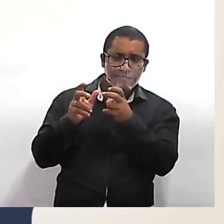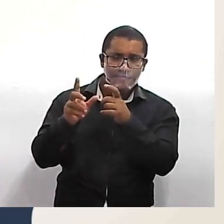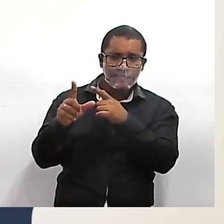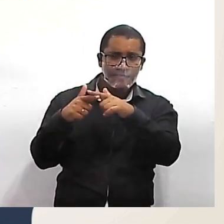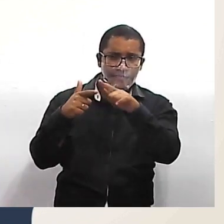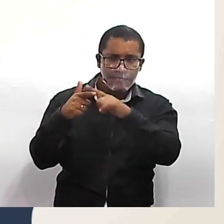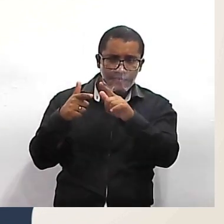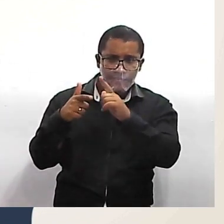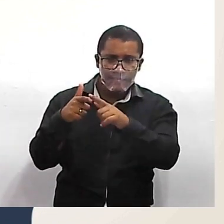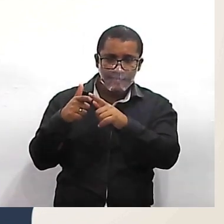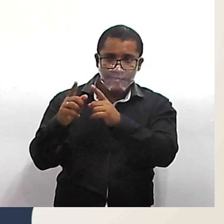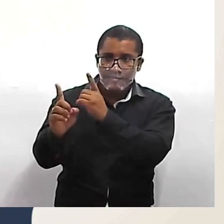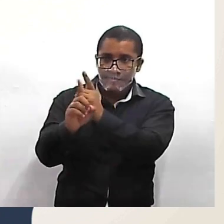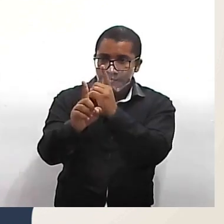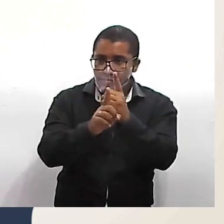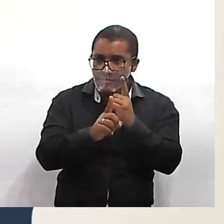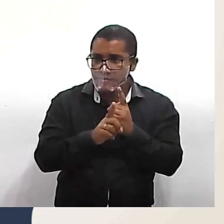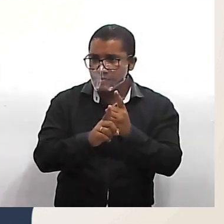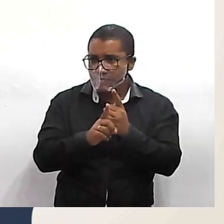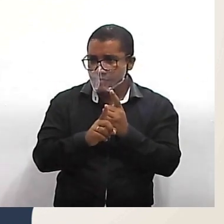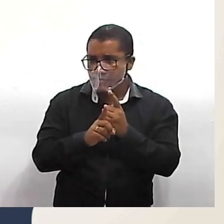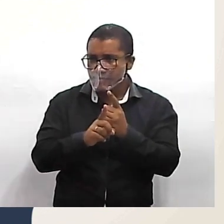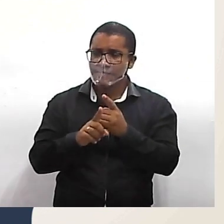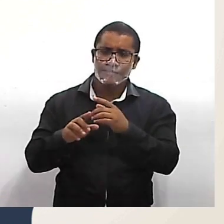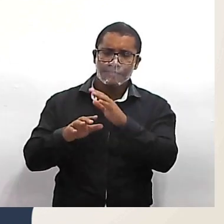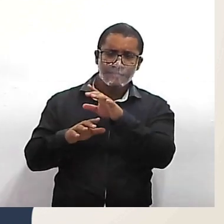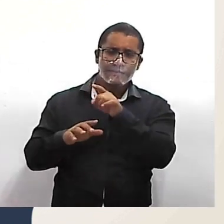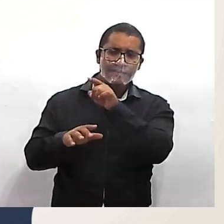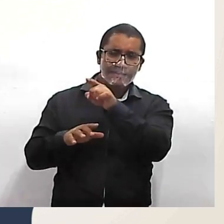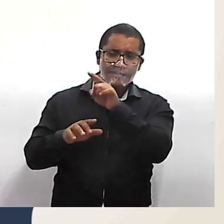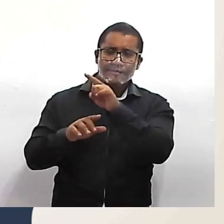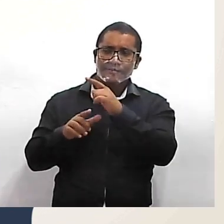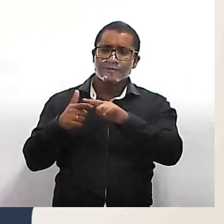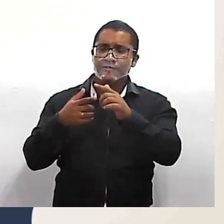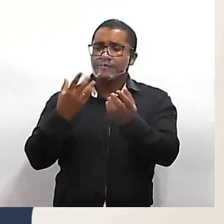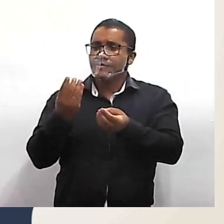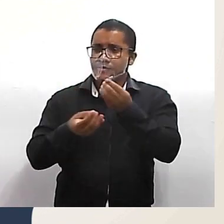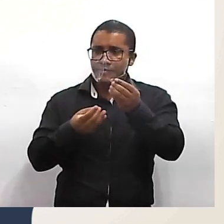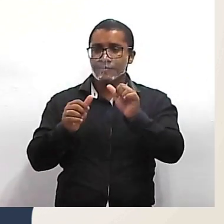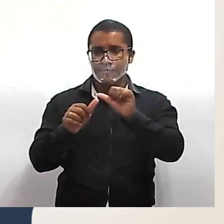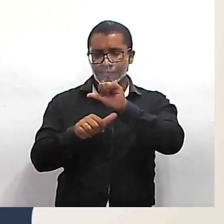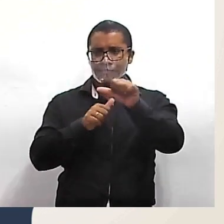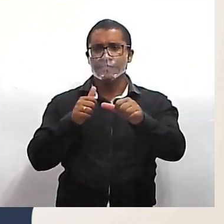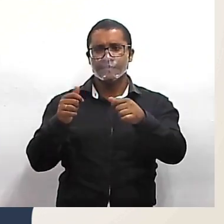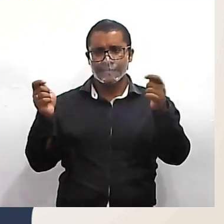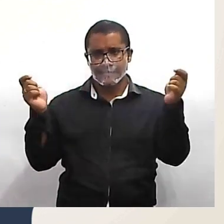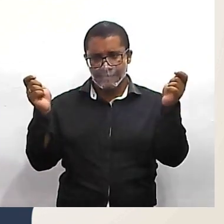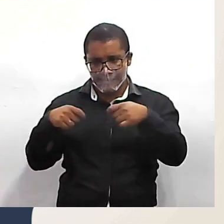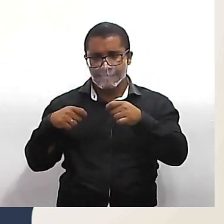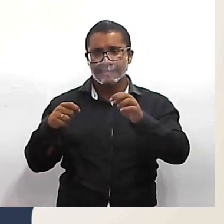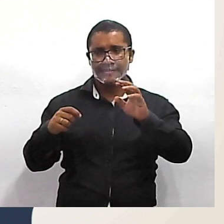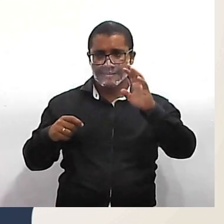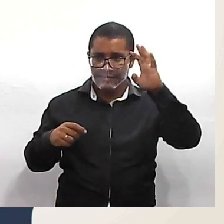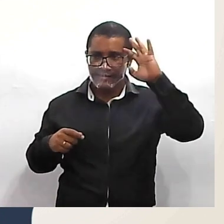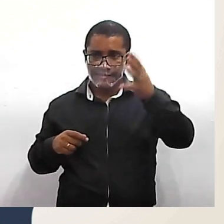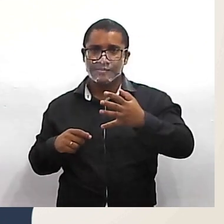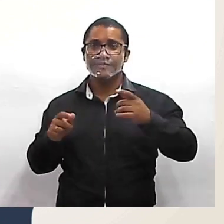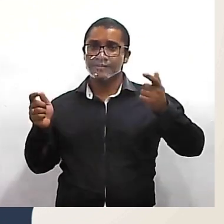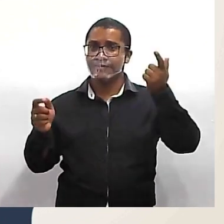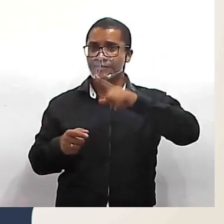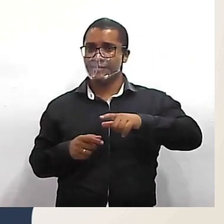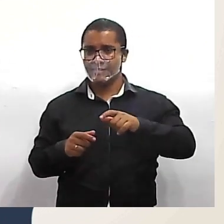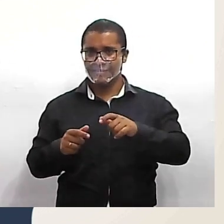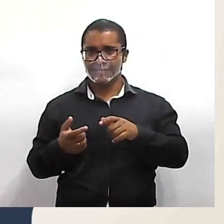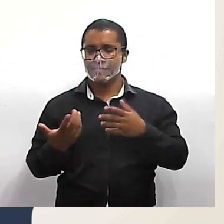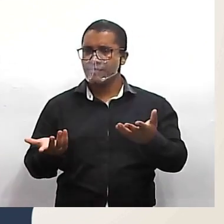identificar todas as suas nuances e conseguir propor uma solução que gere inovação.